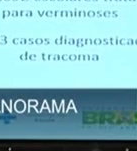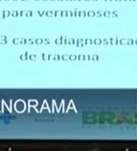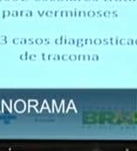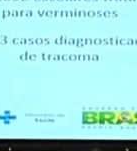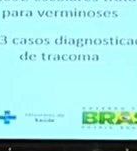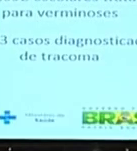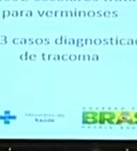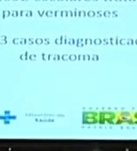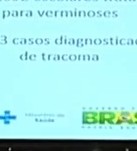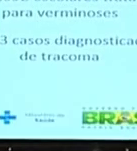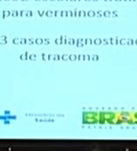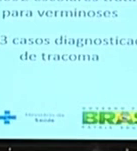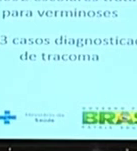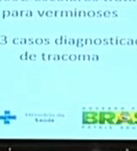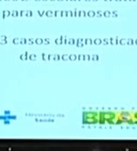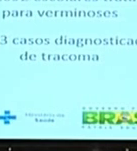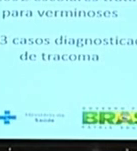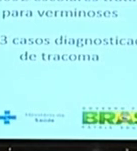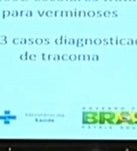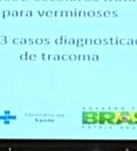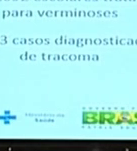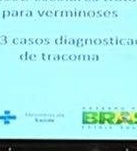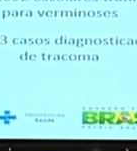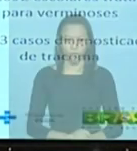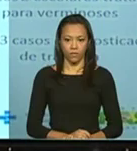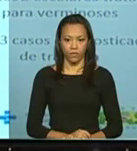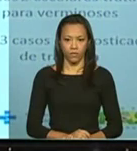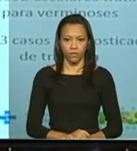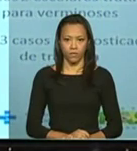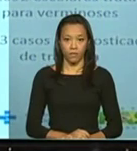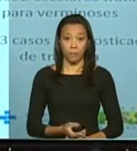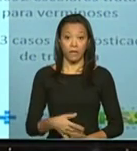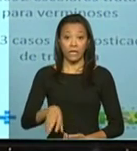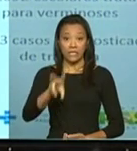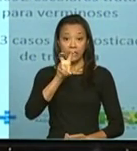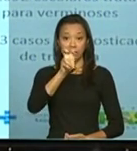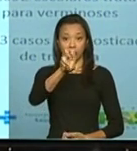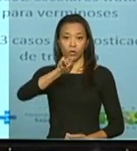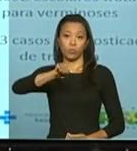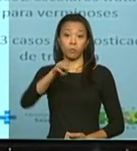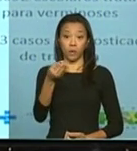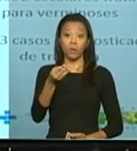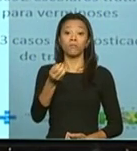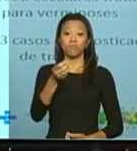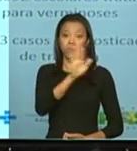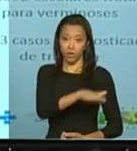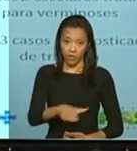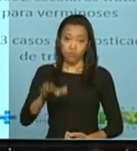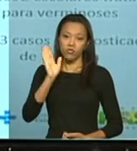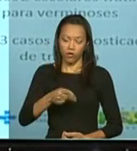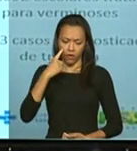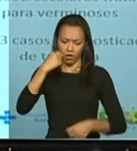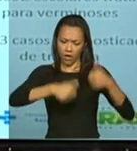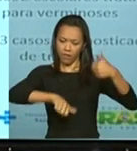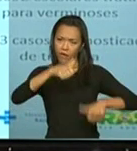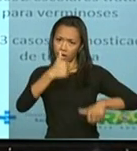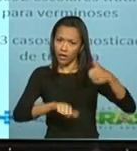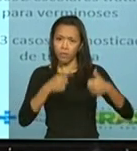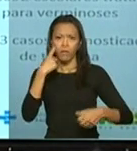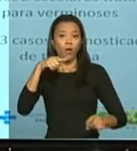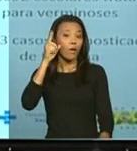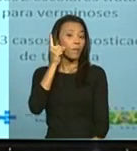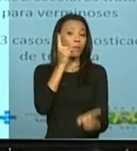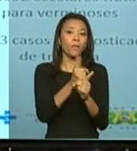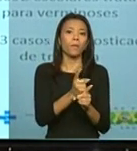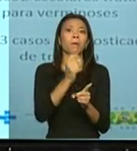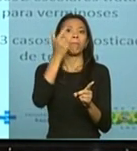nessas campanhas, cerca de 5 milhões de crianças foram avaliadas para hanseníase, e essa ampliação da oferta de diagnóstico resultou também